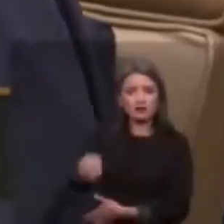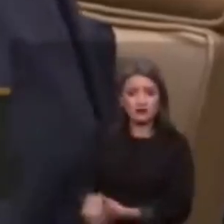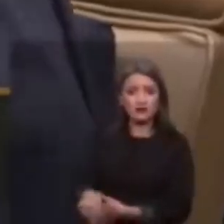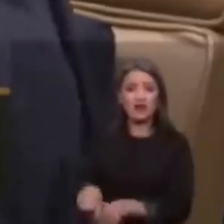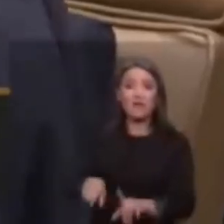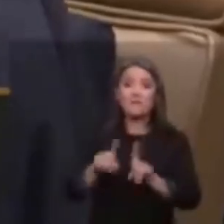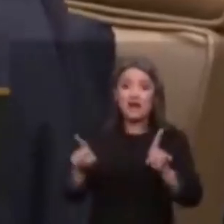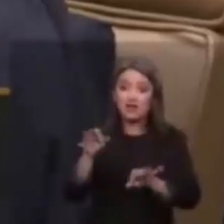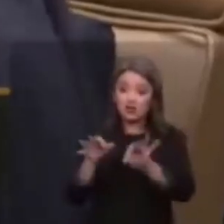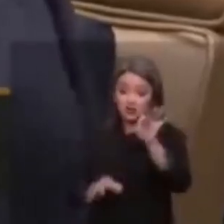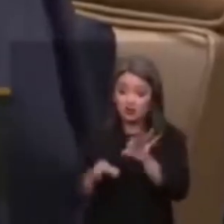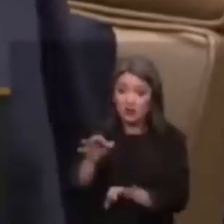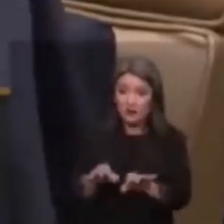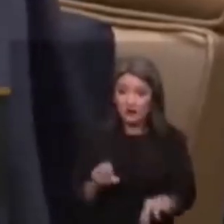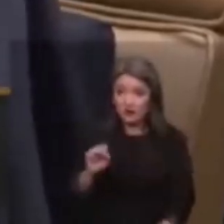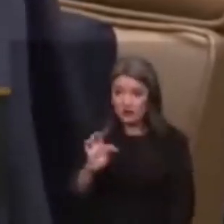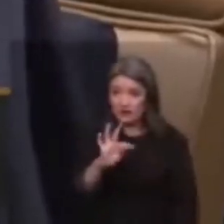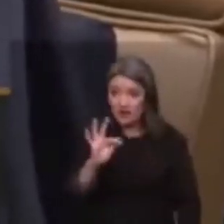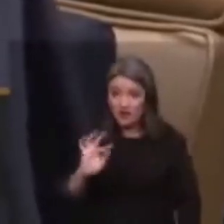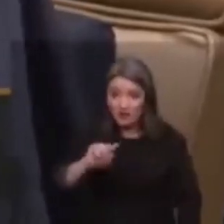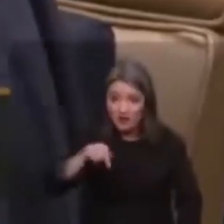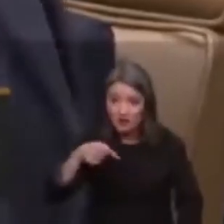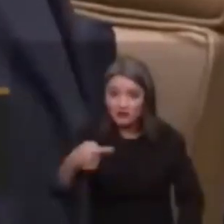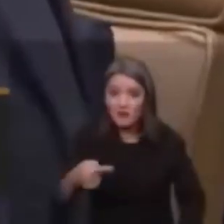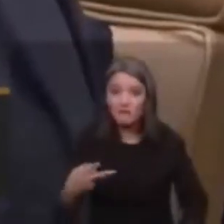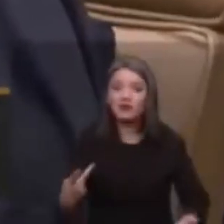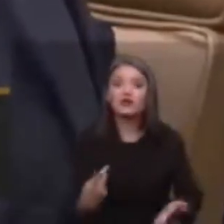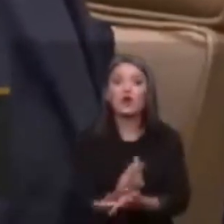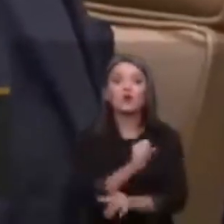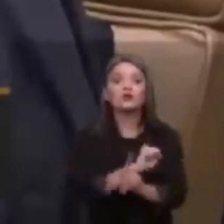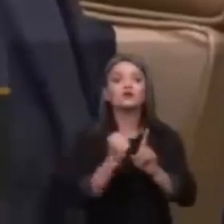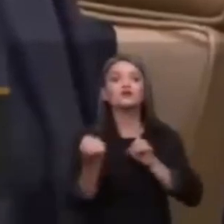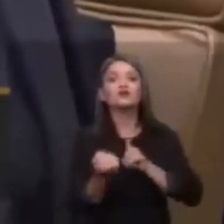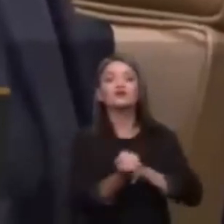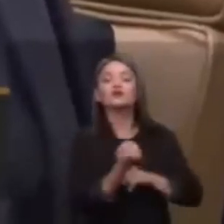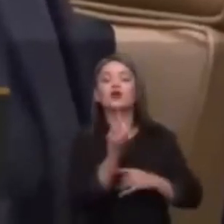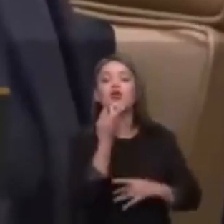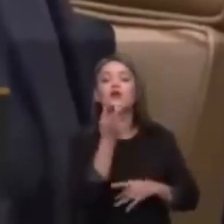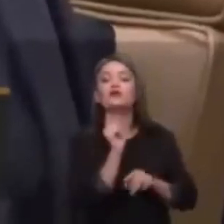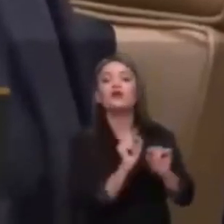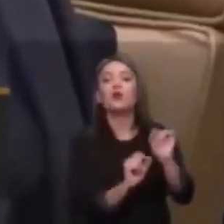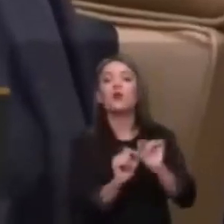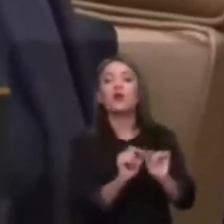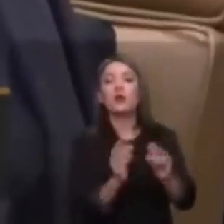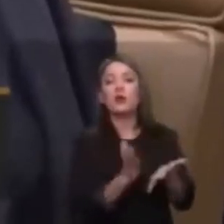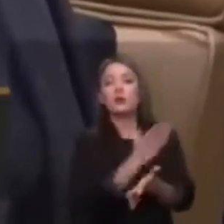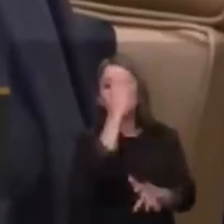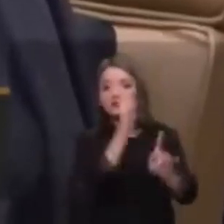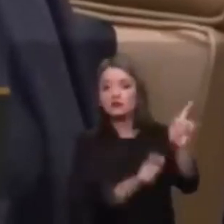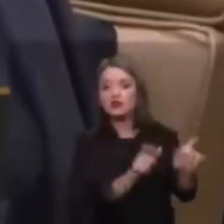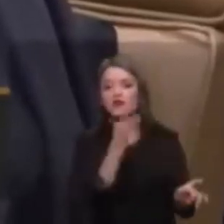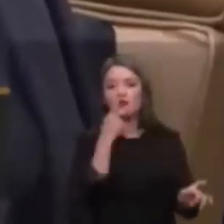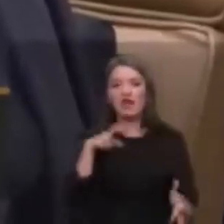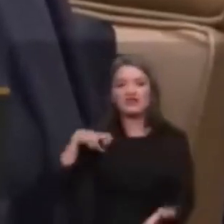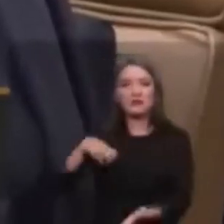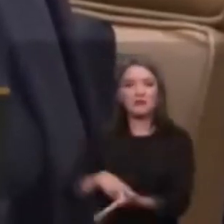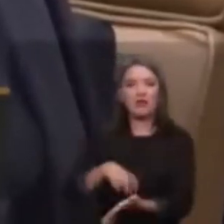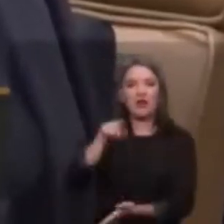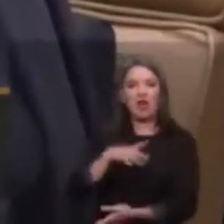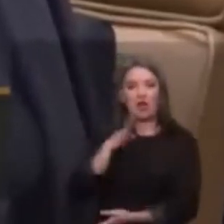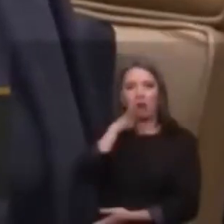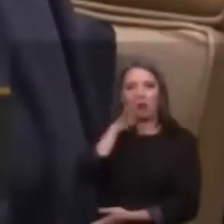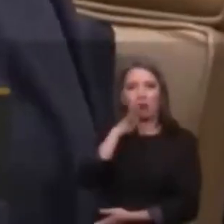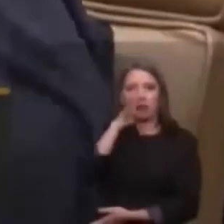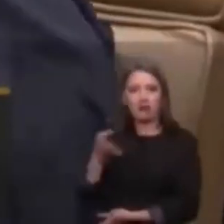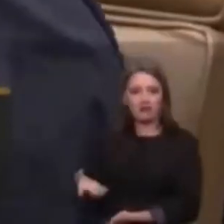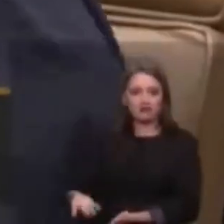para uma mulher que furtou R$ 120 em fraldas de uma loja de Montes Claros em 2017. A defensoria argumentou